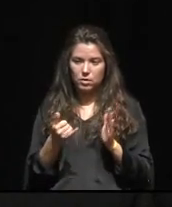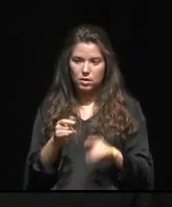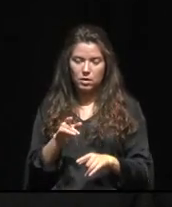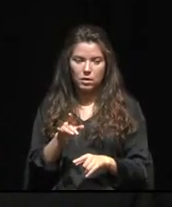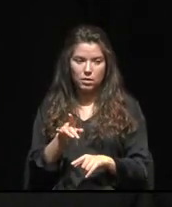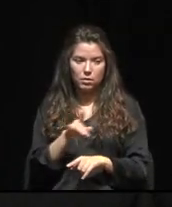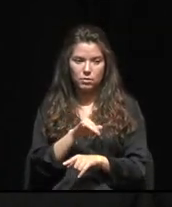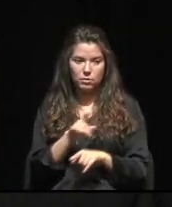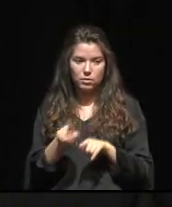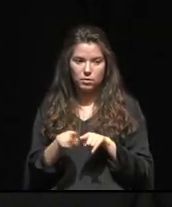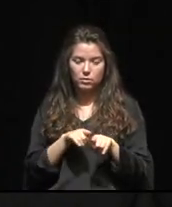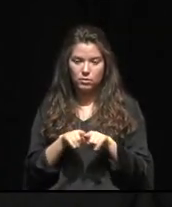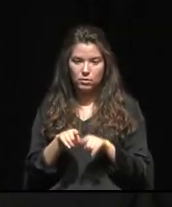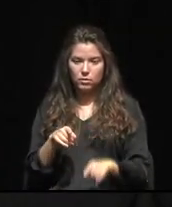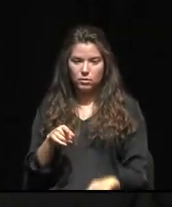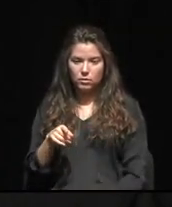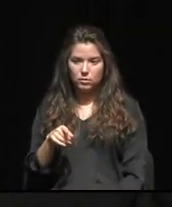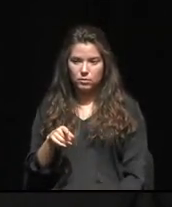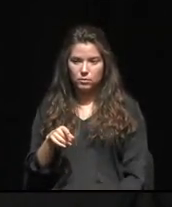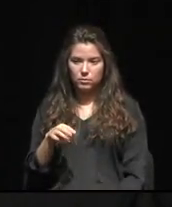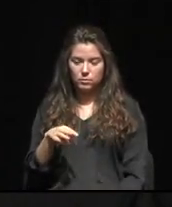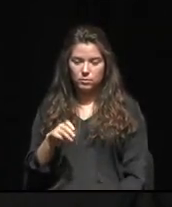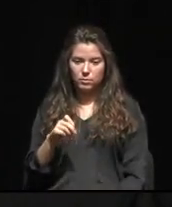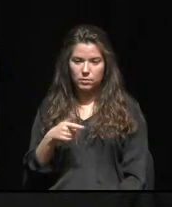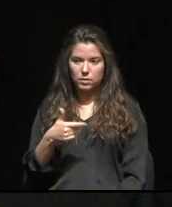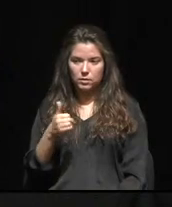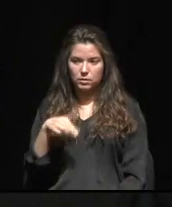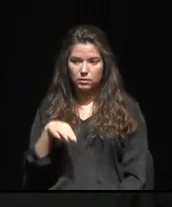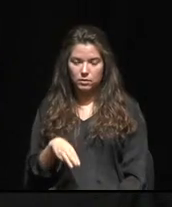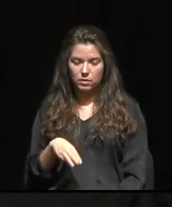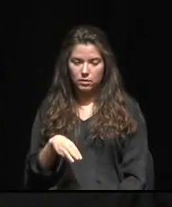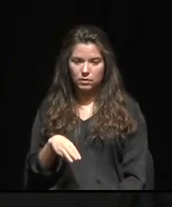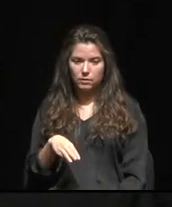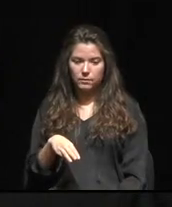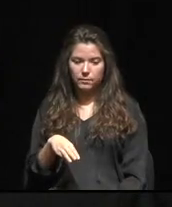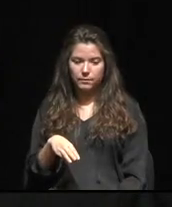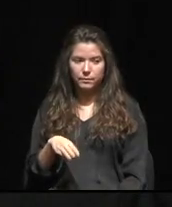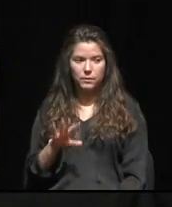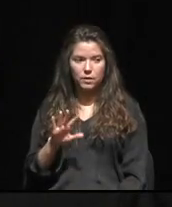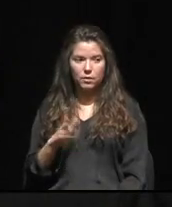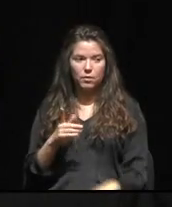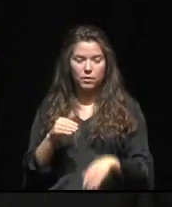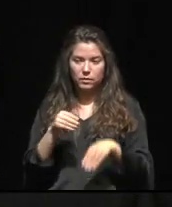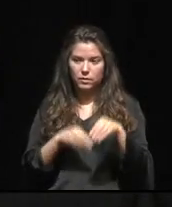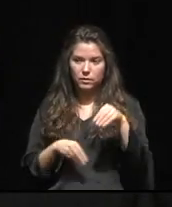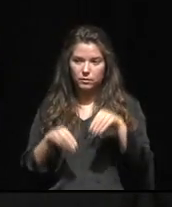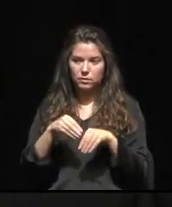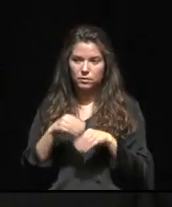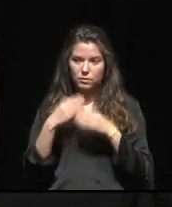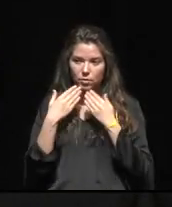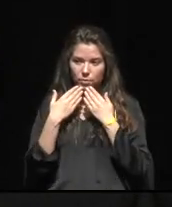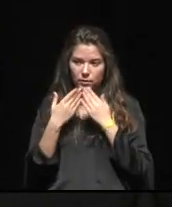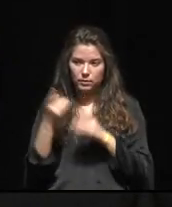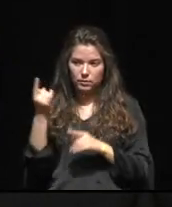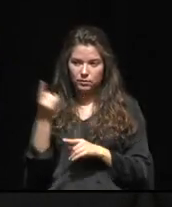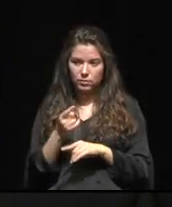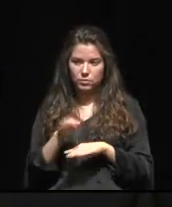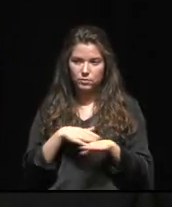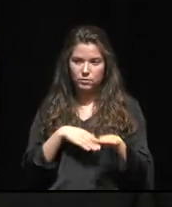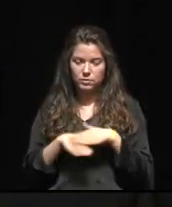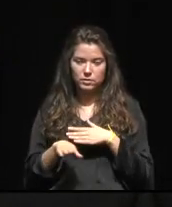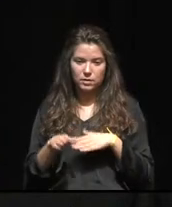Então vamos passar o microfone ao Deputado Martim boxes Freitas é durante a votação não é propriamente o pedido que se Deva fazer